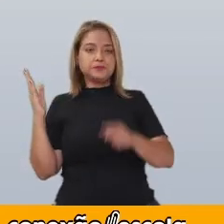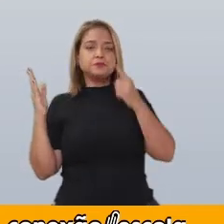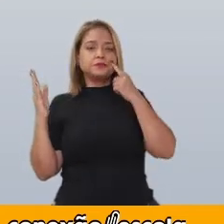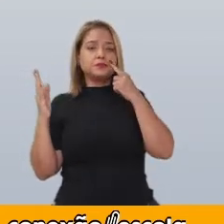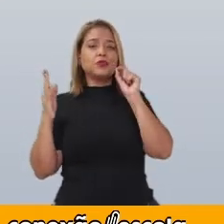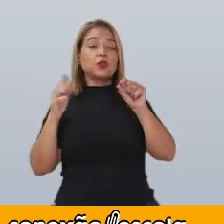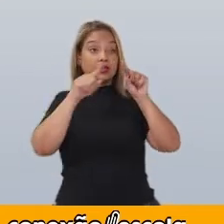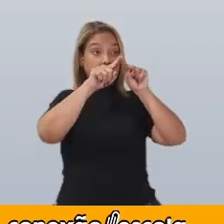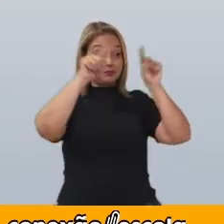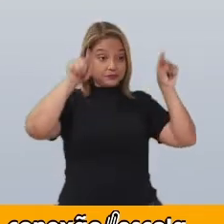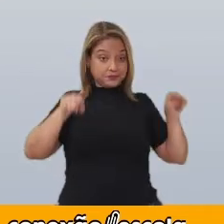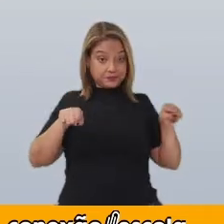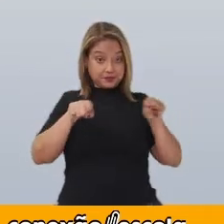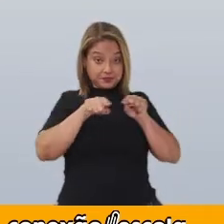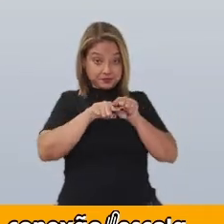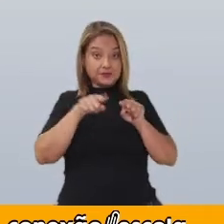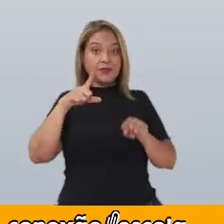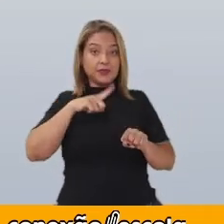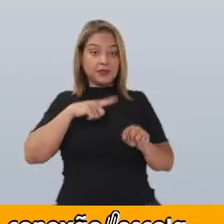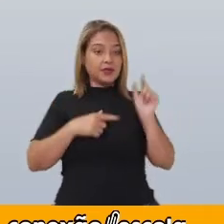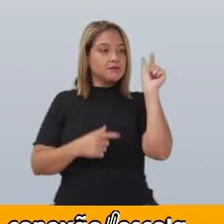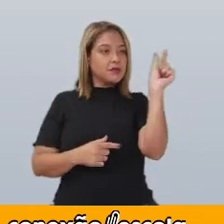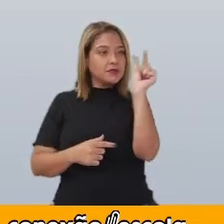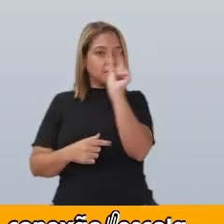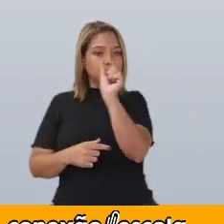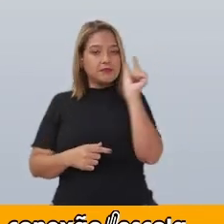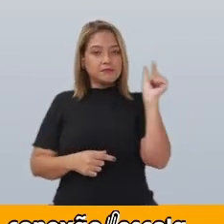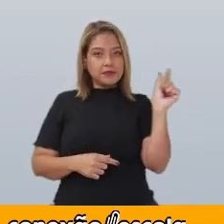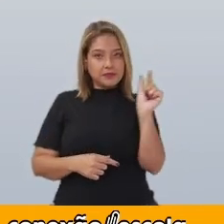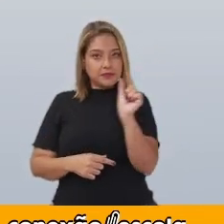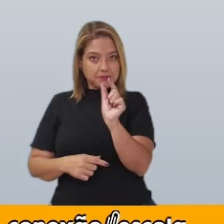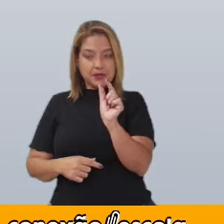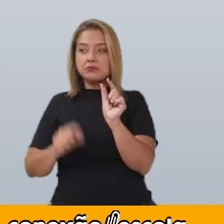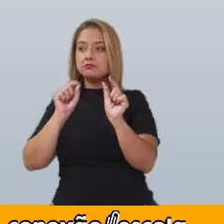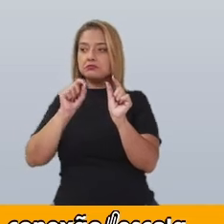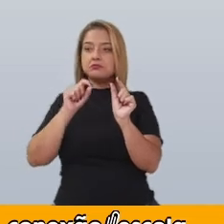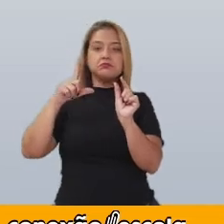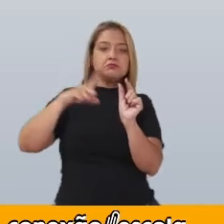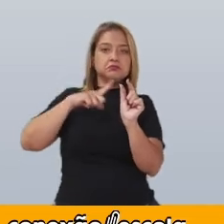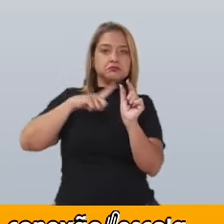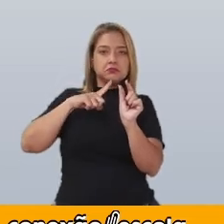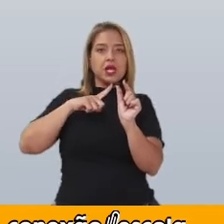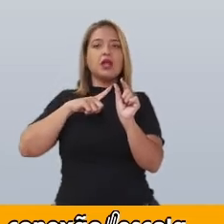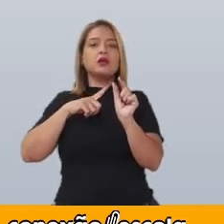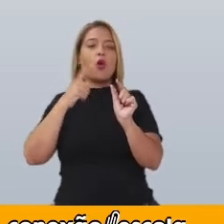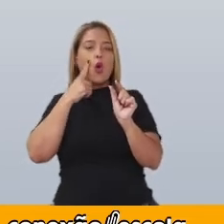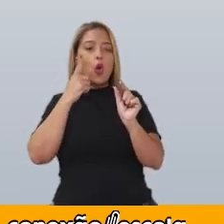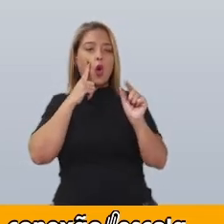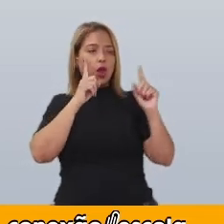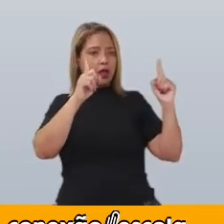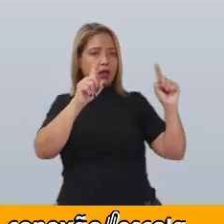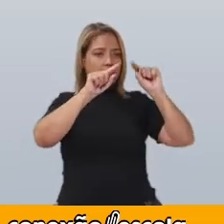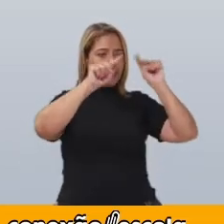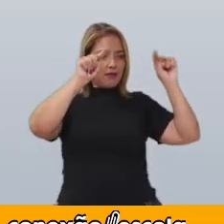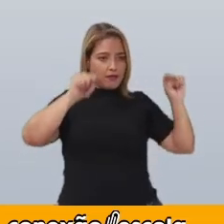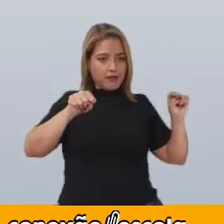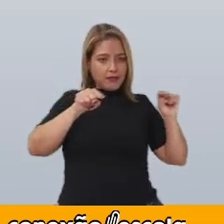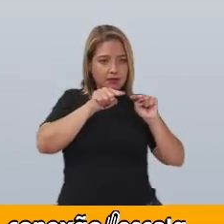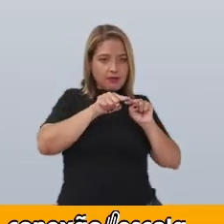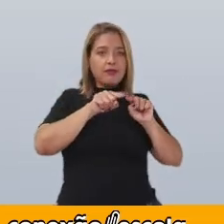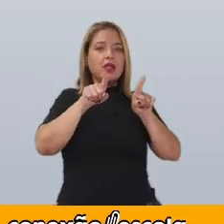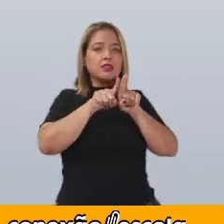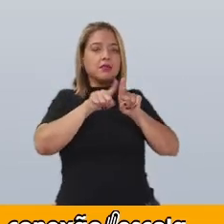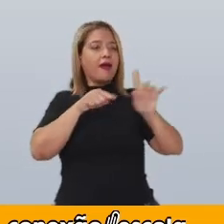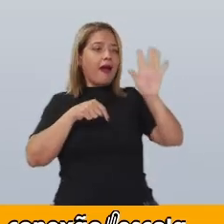mesmo retângulo na malha quadriculada. A área, ou a medida da superfície desse retângulo, é